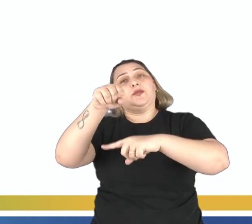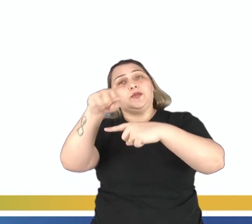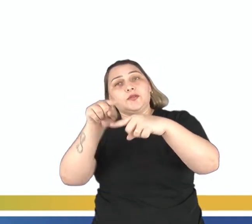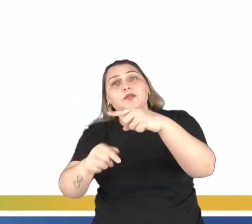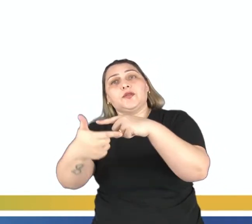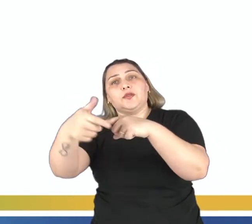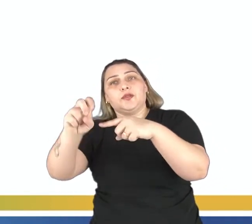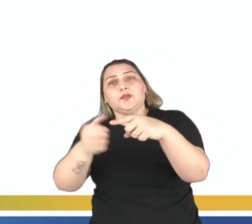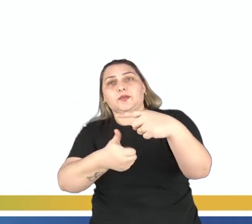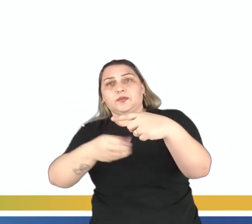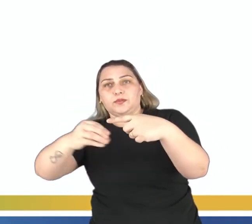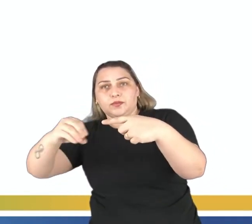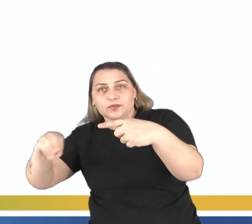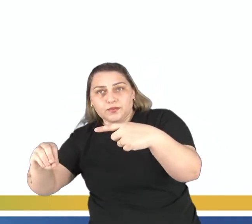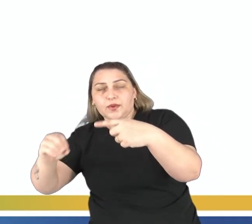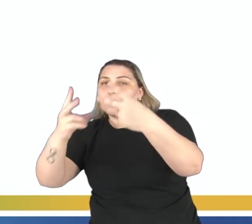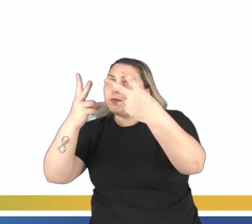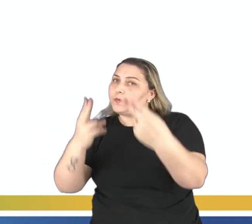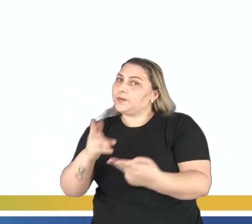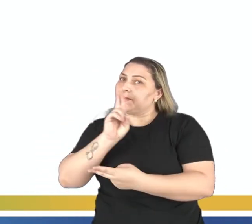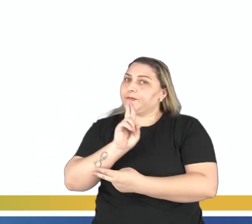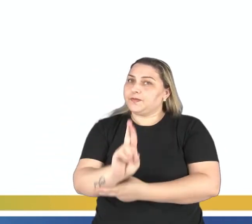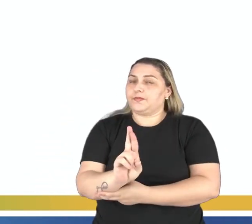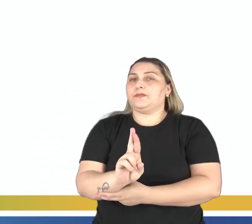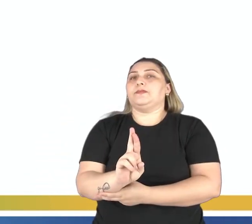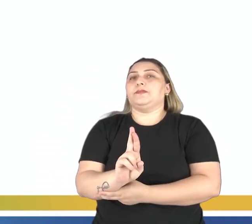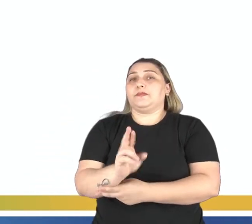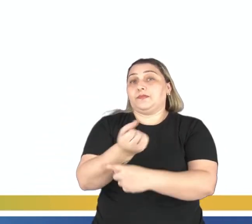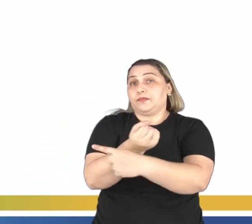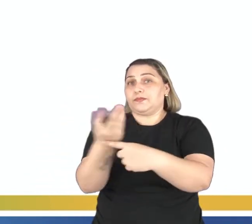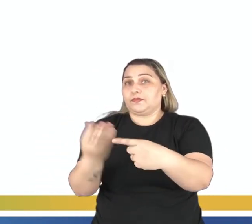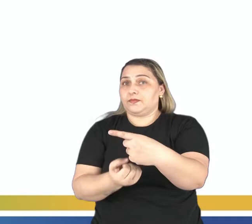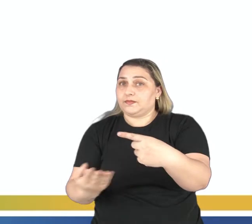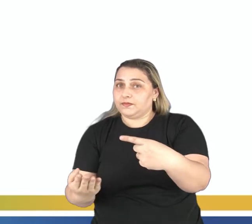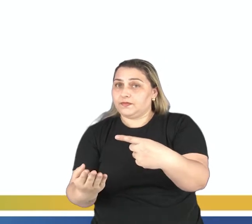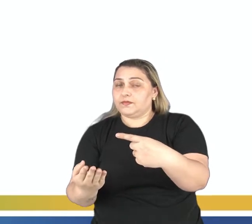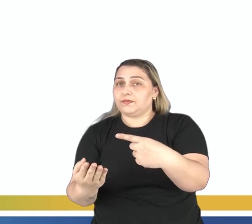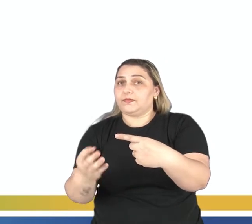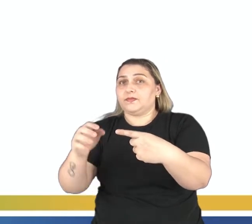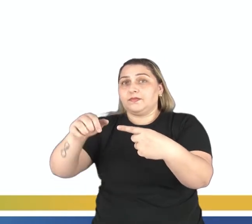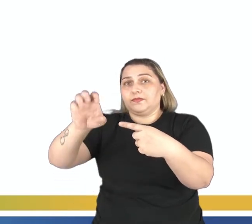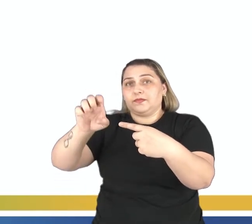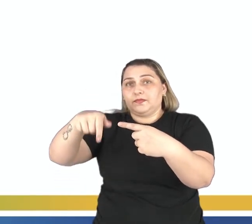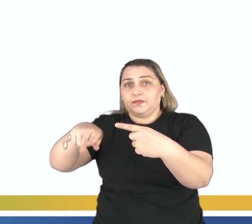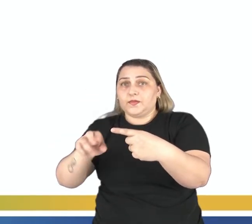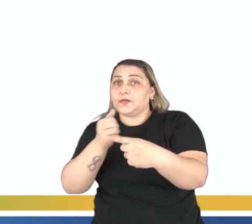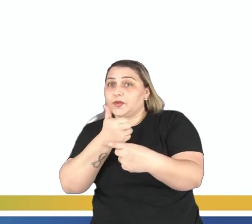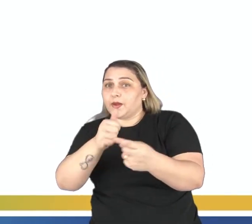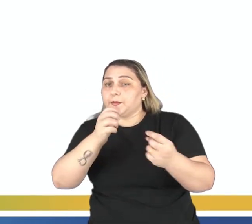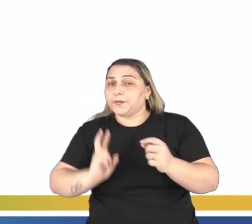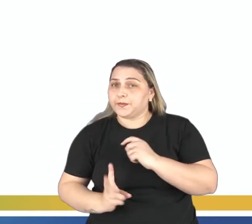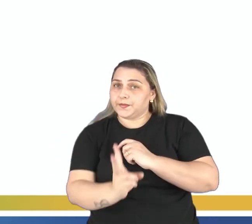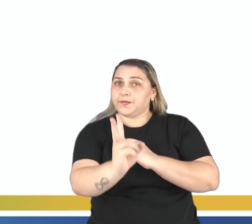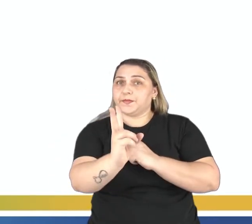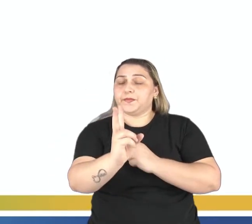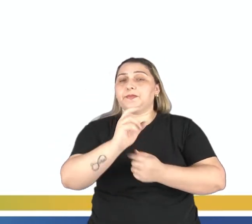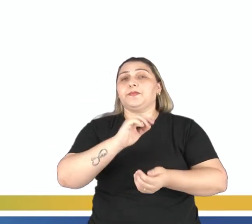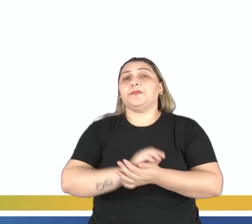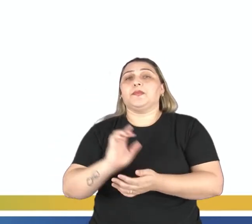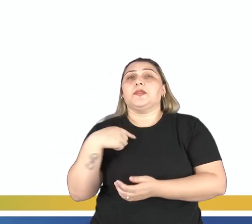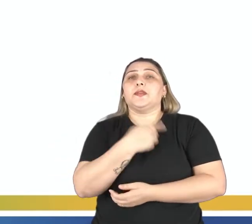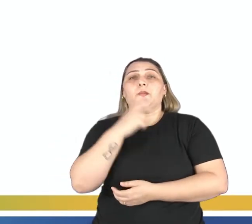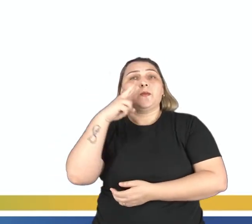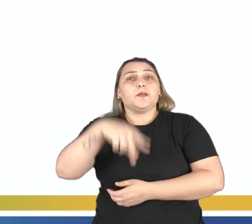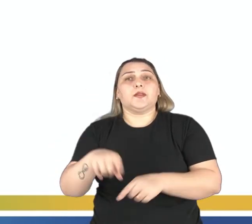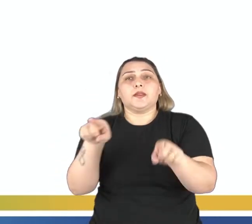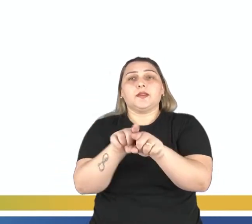25 para 100. Nós vamos ter o mesmo valor, ou seja, então são frações equivalentes. Belezinha? Seguindo, nós vimos também